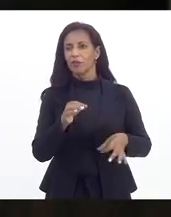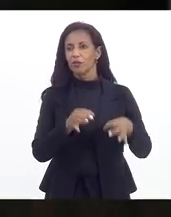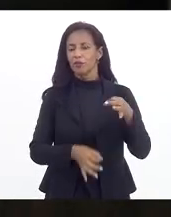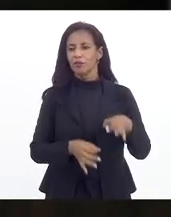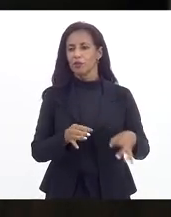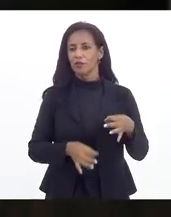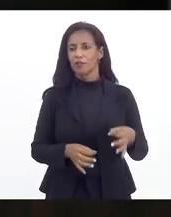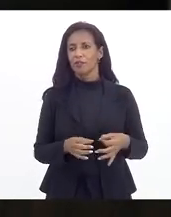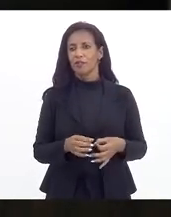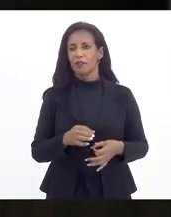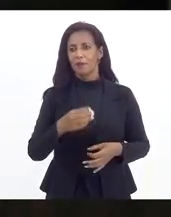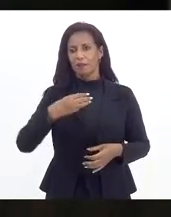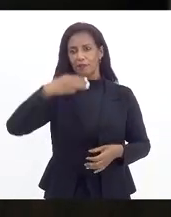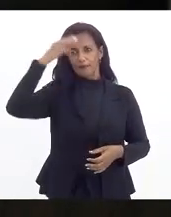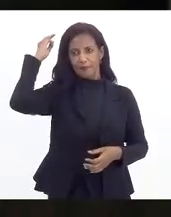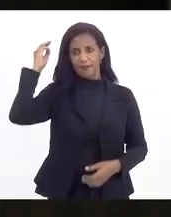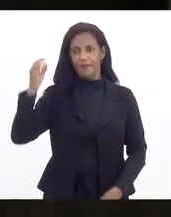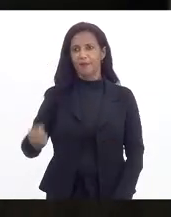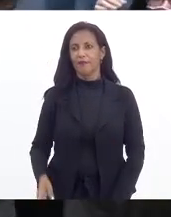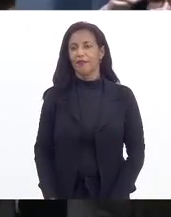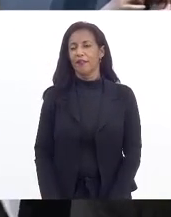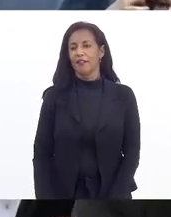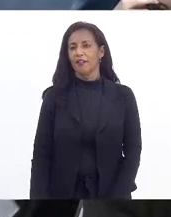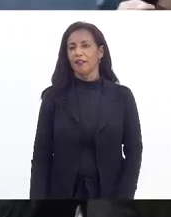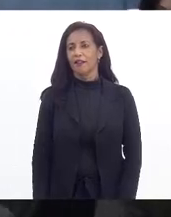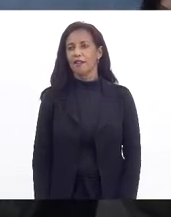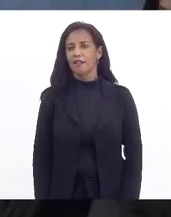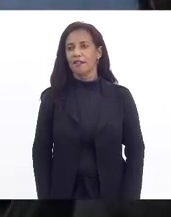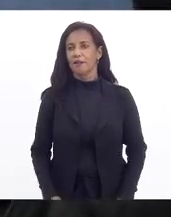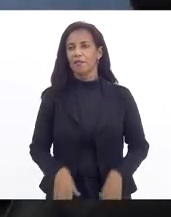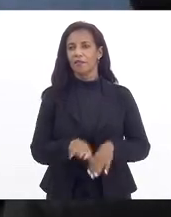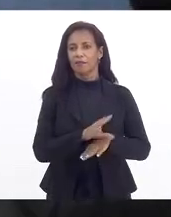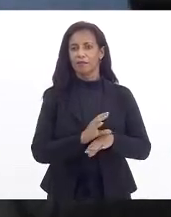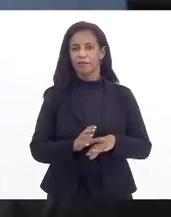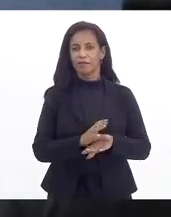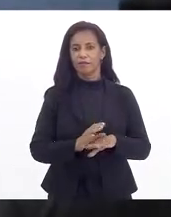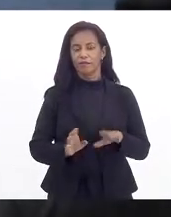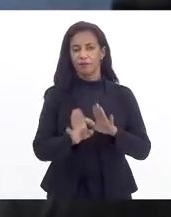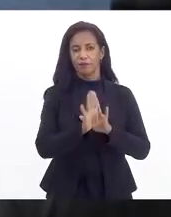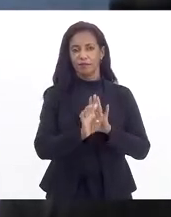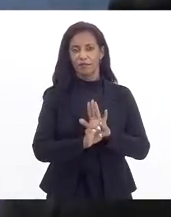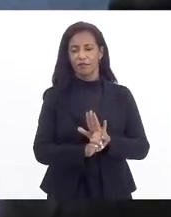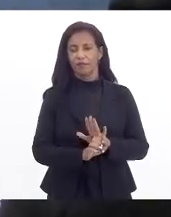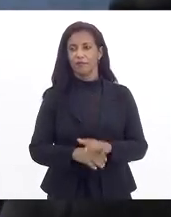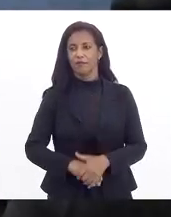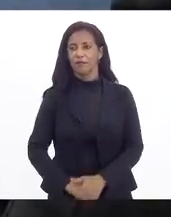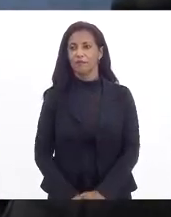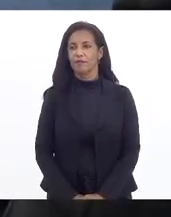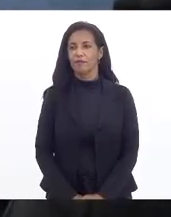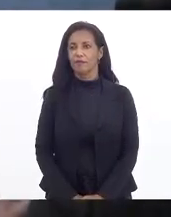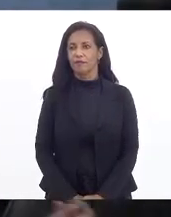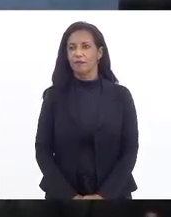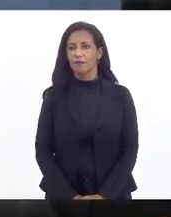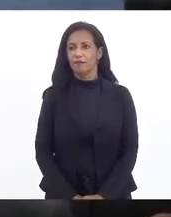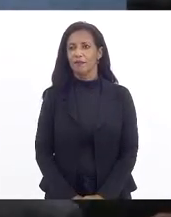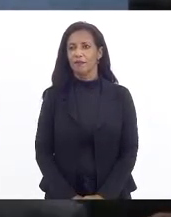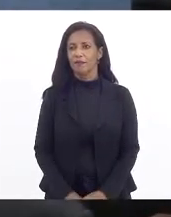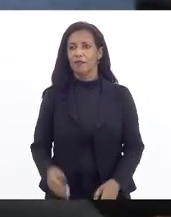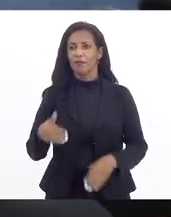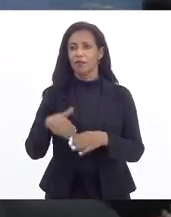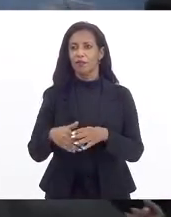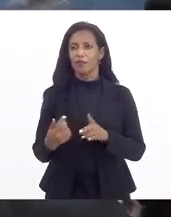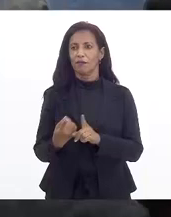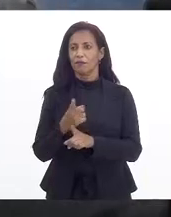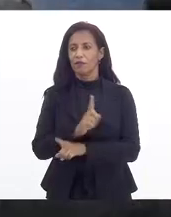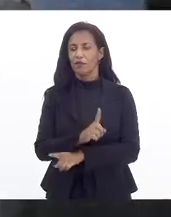deputado Márcio Pacheco. Parecer pela constitucionalidade e com emenda, senhor presidente. Voto divergente, senhor presidente. Deputado